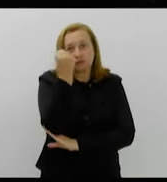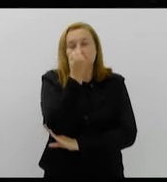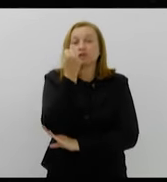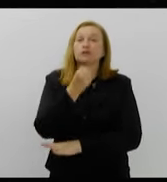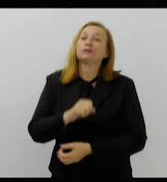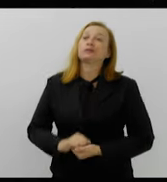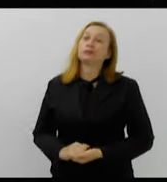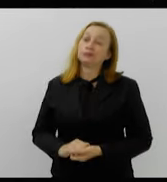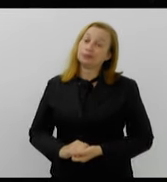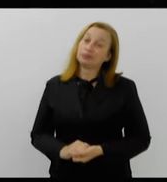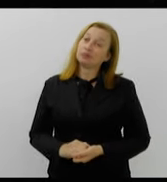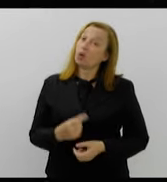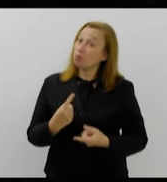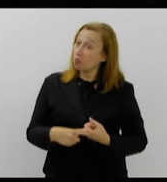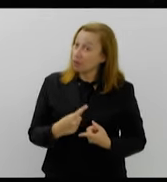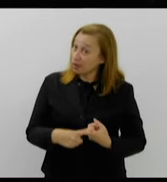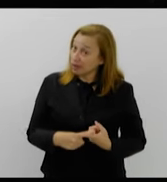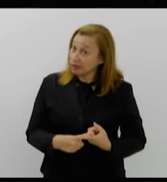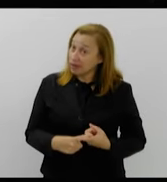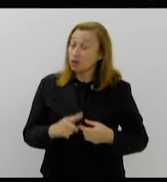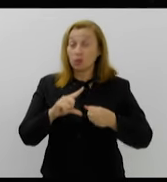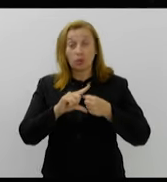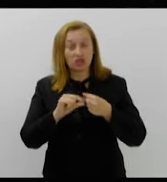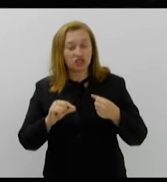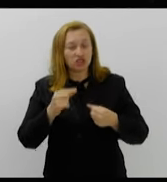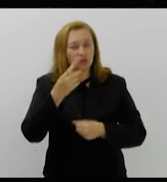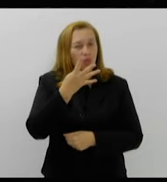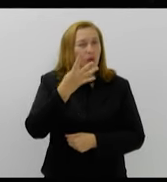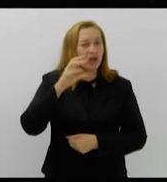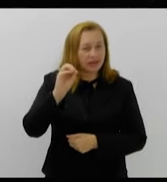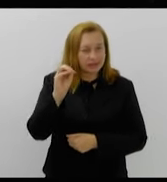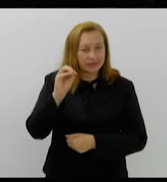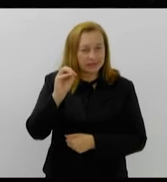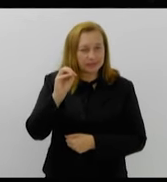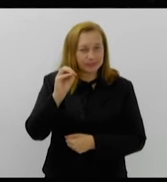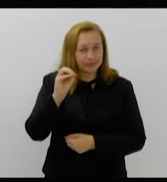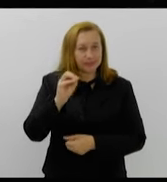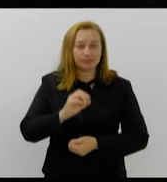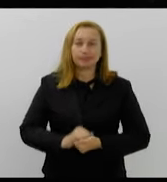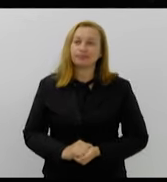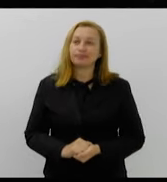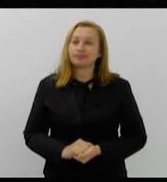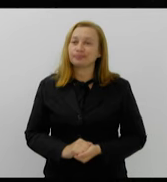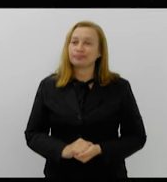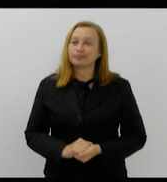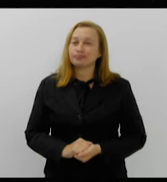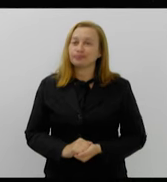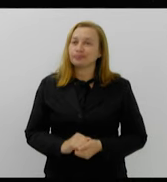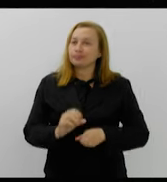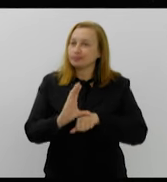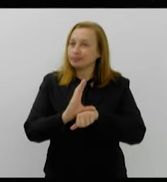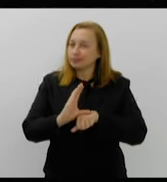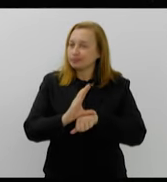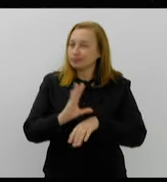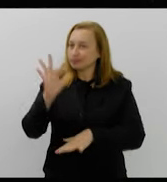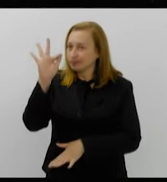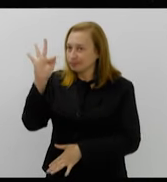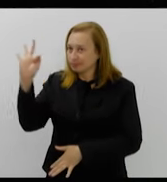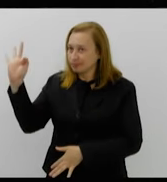Seríssimo porque o artigo 40 da Constituição